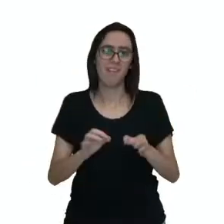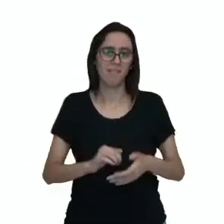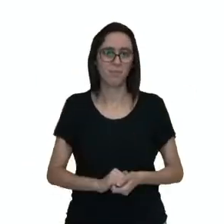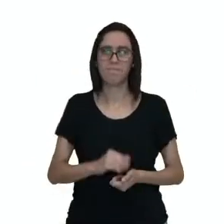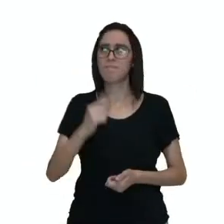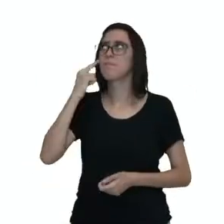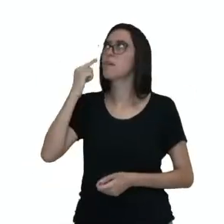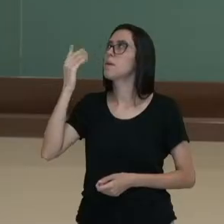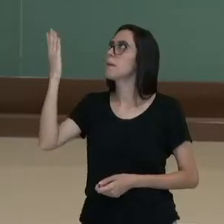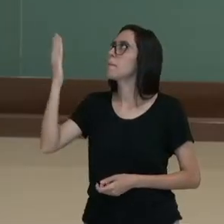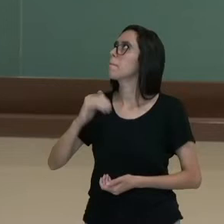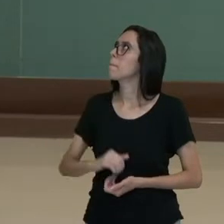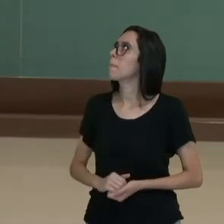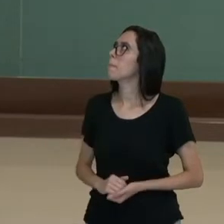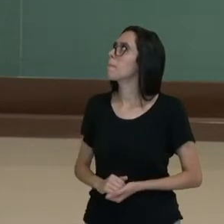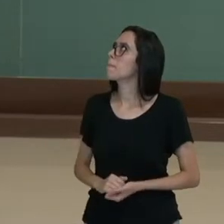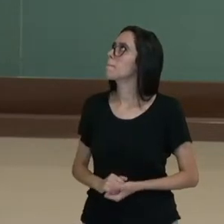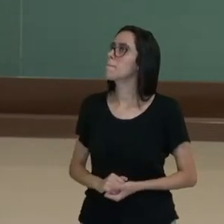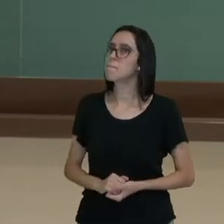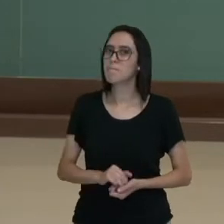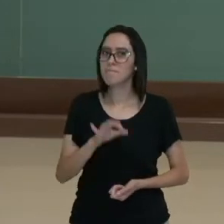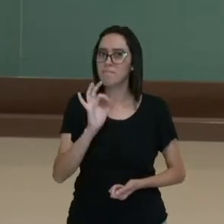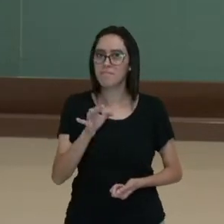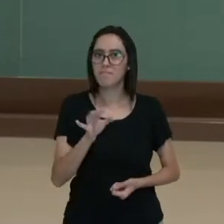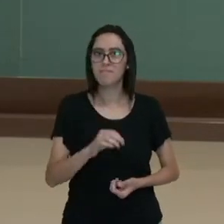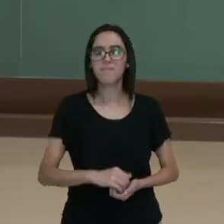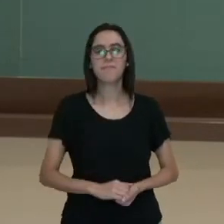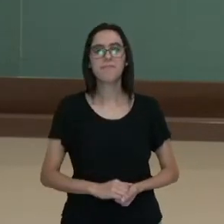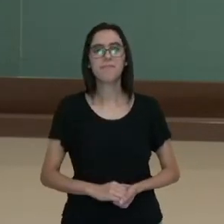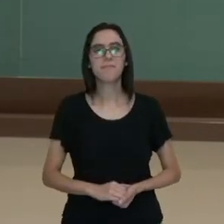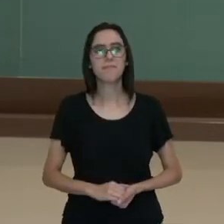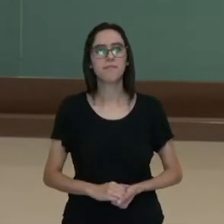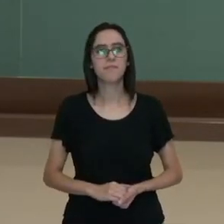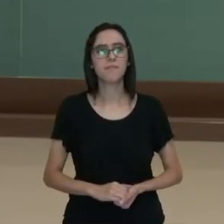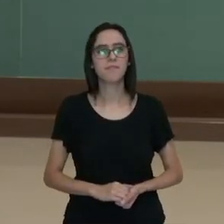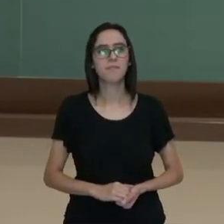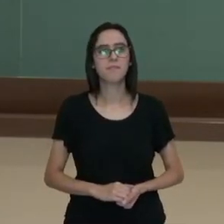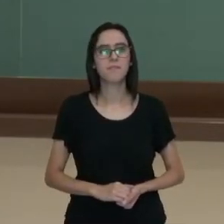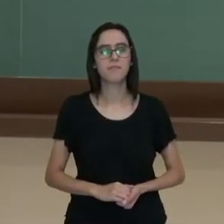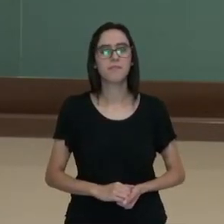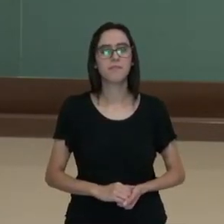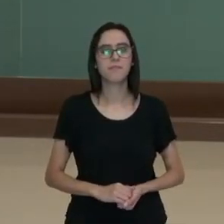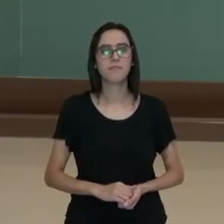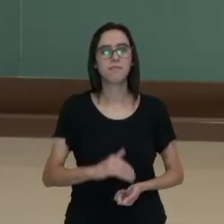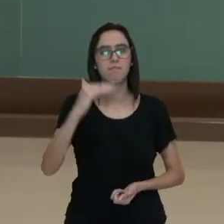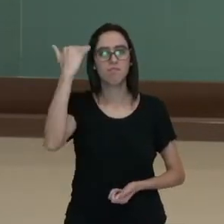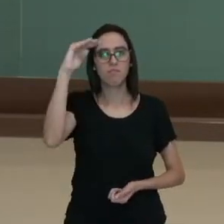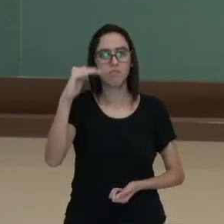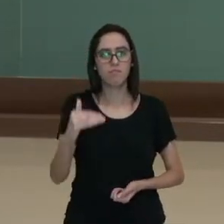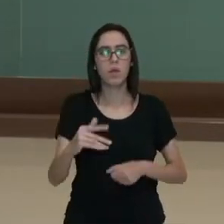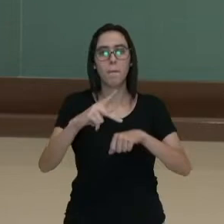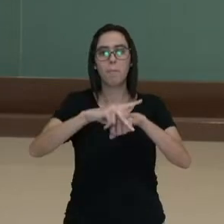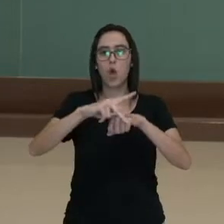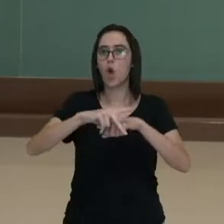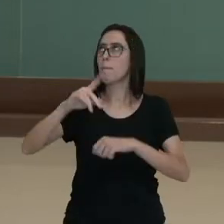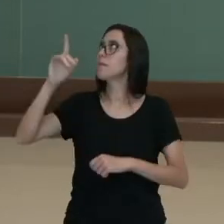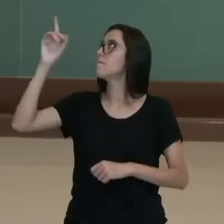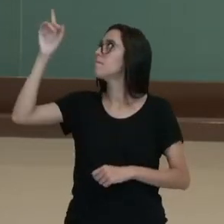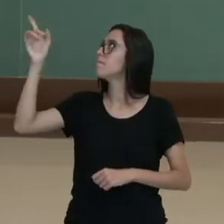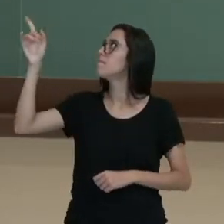pronome, adjetivo ou advérbio. Certo? Ah, agora vamos conhecer outros pronomes indefinidos.